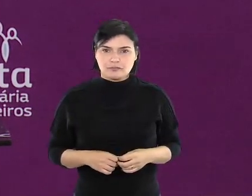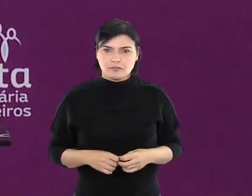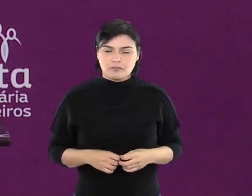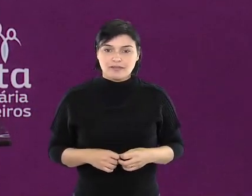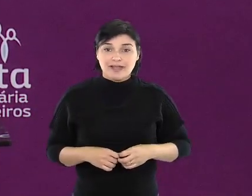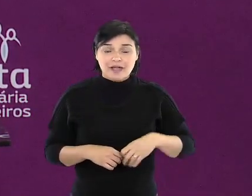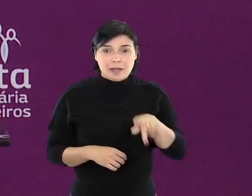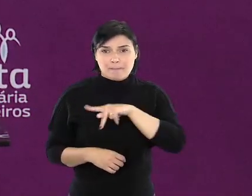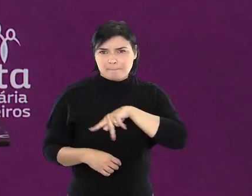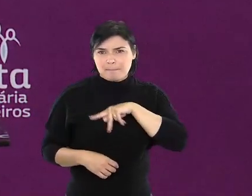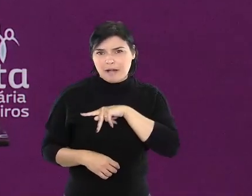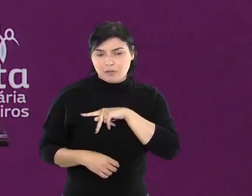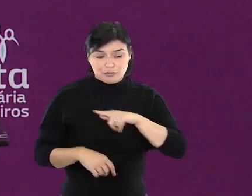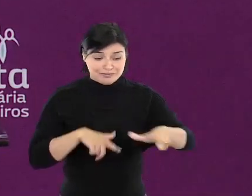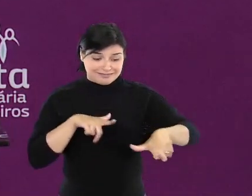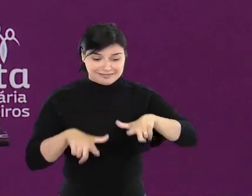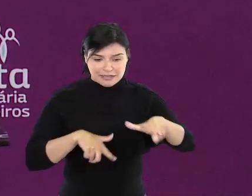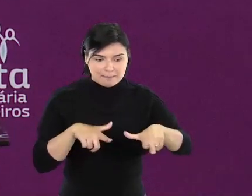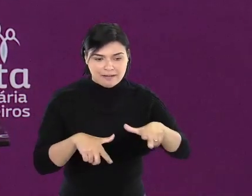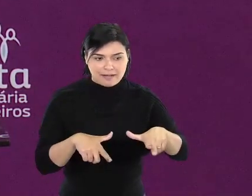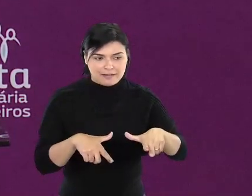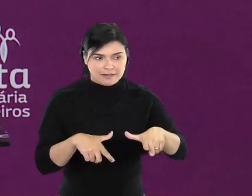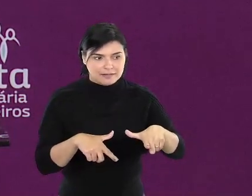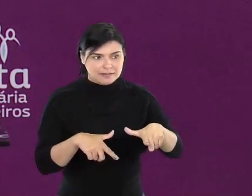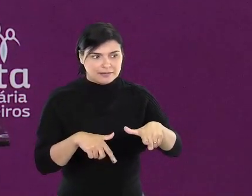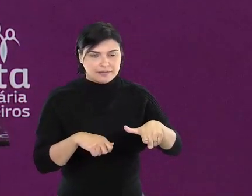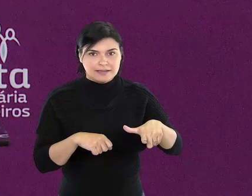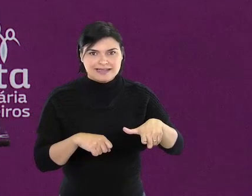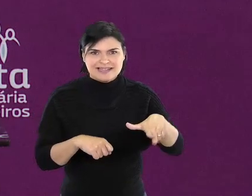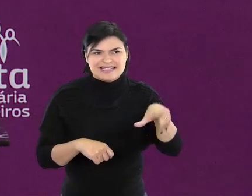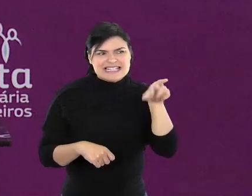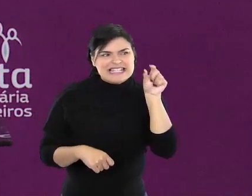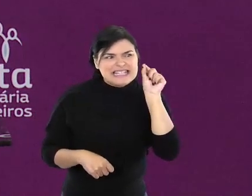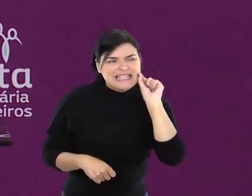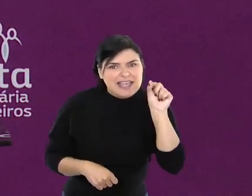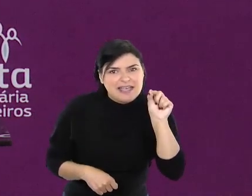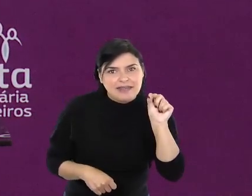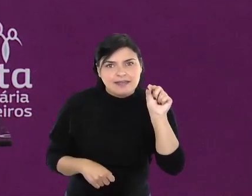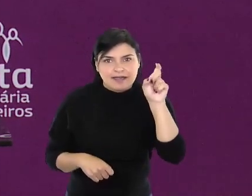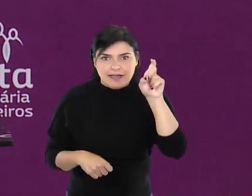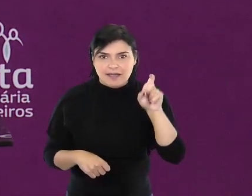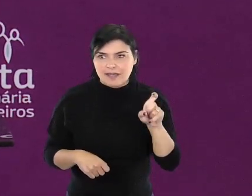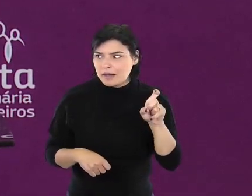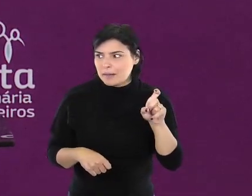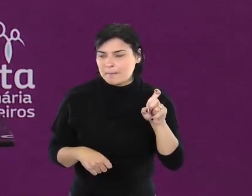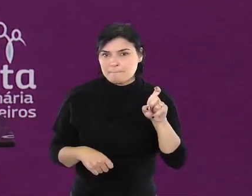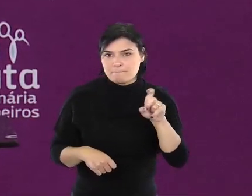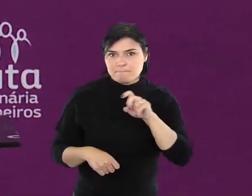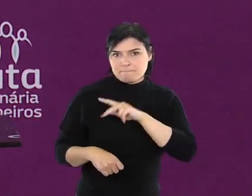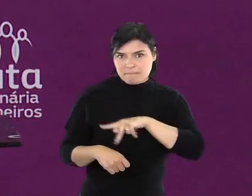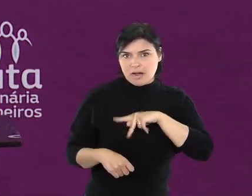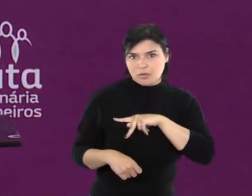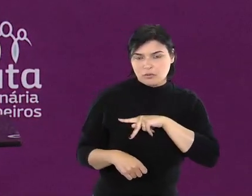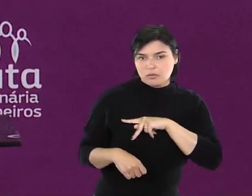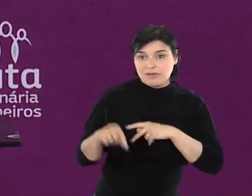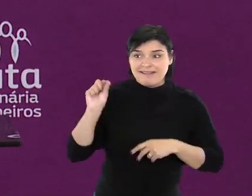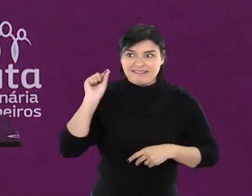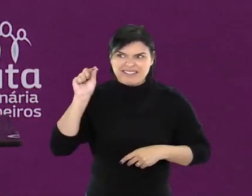Ele trabalha aqui o conceito Quem é Paulo e Quem é Apolo